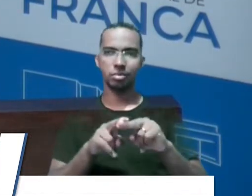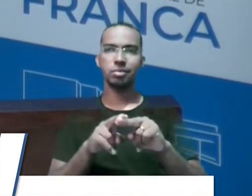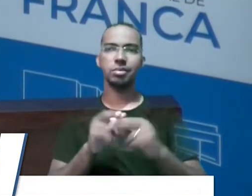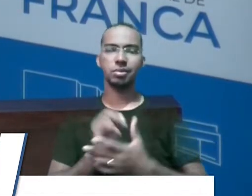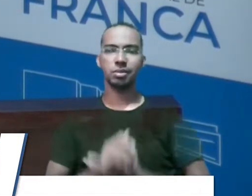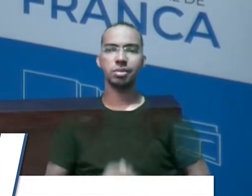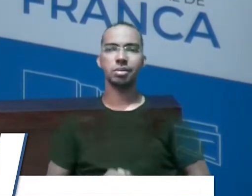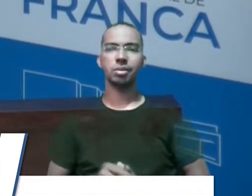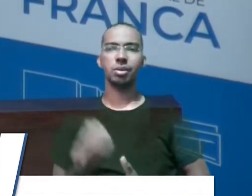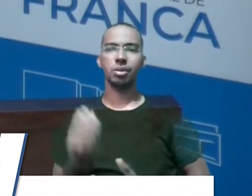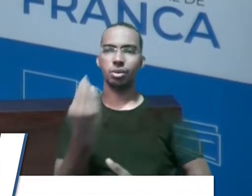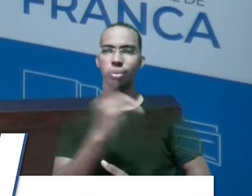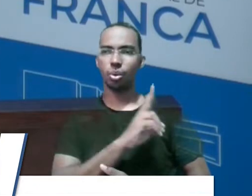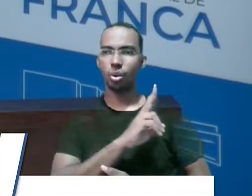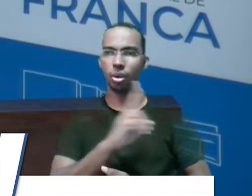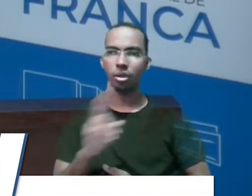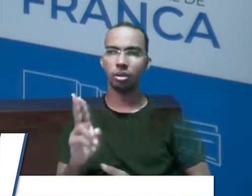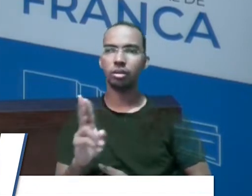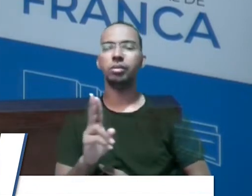essa homenagem